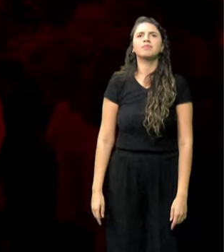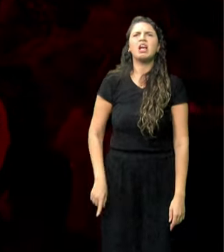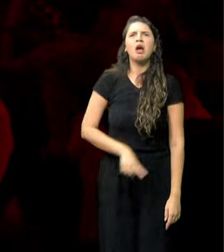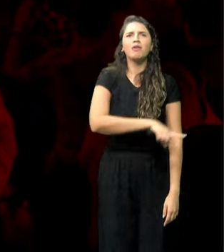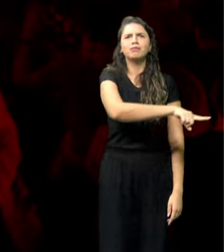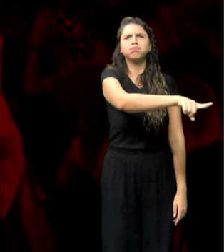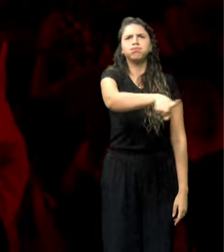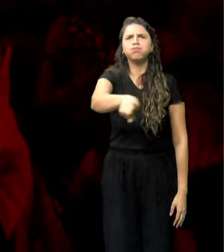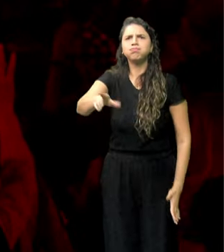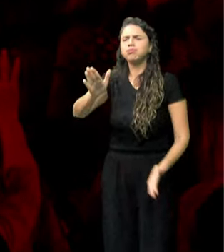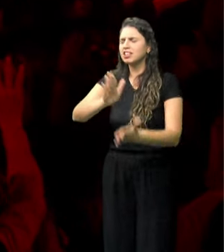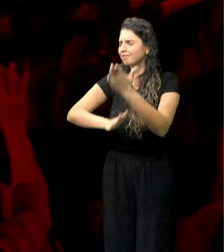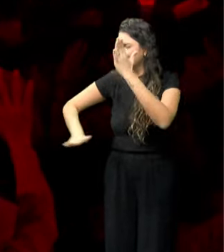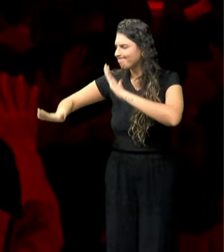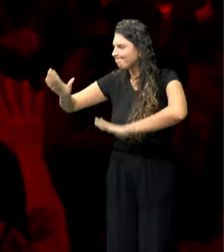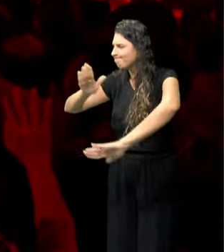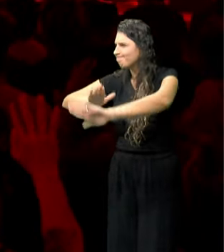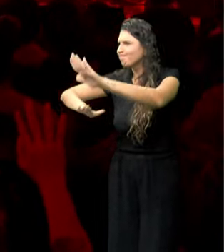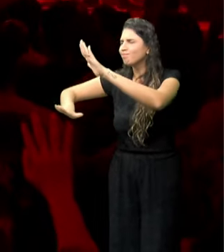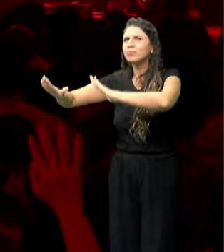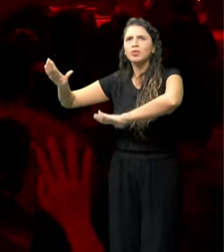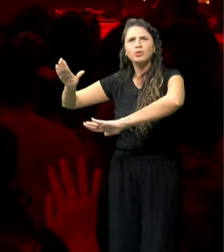adore, igreja.